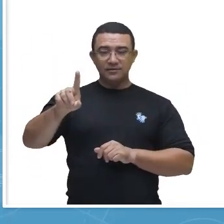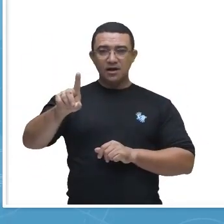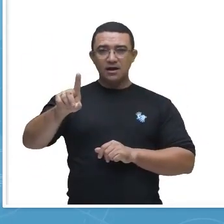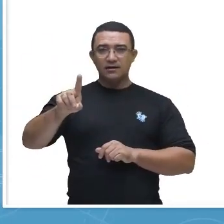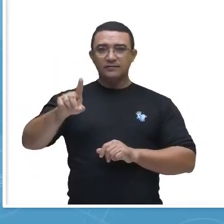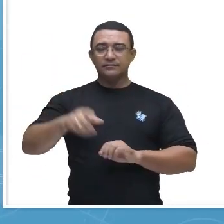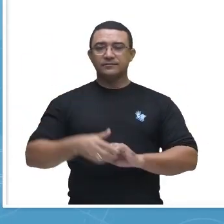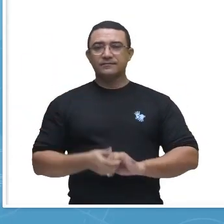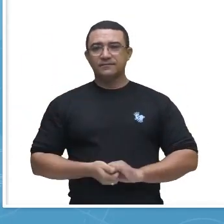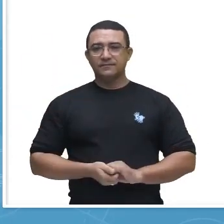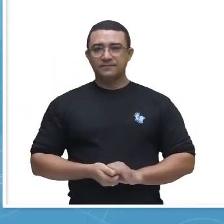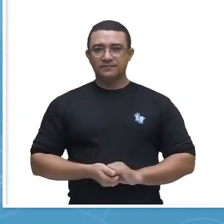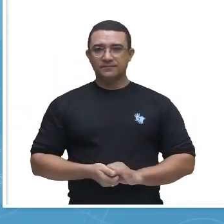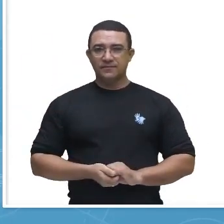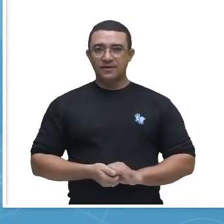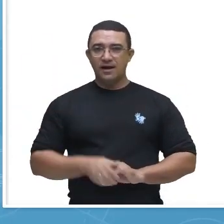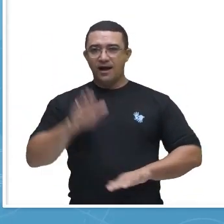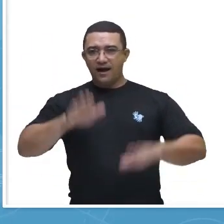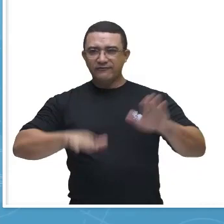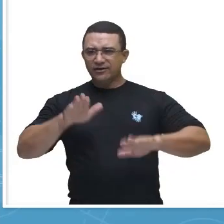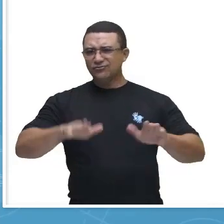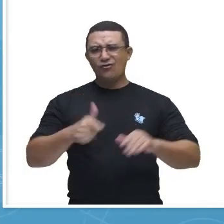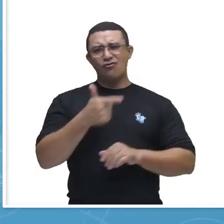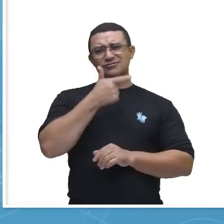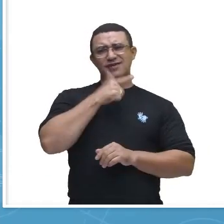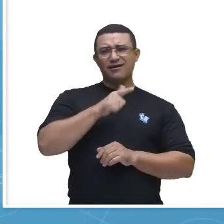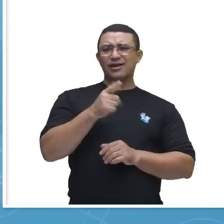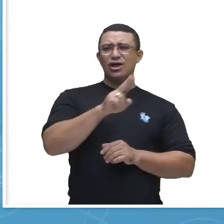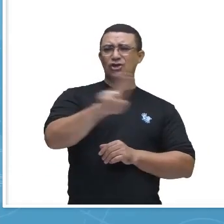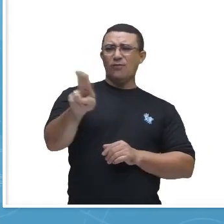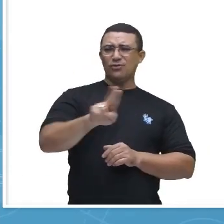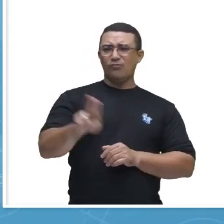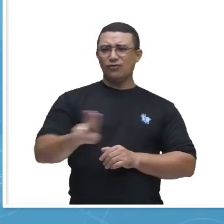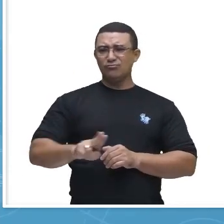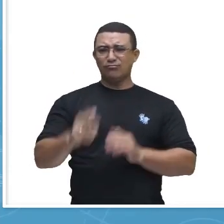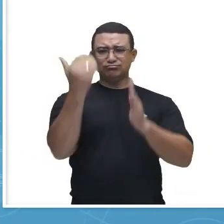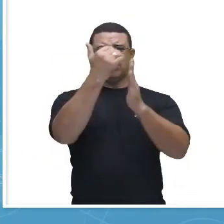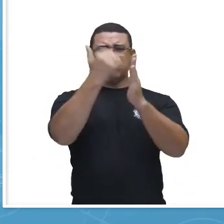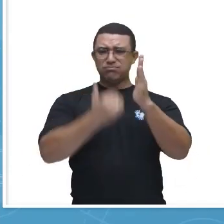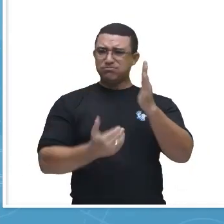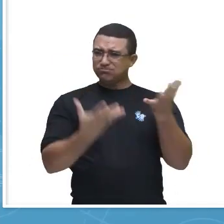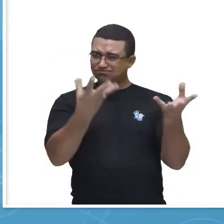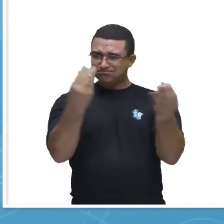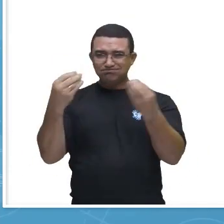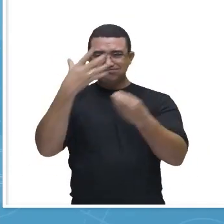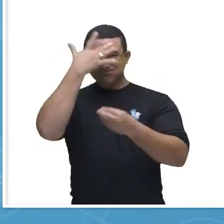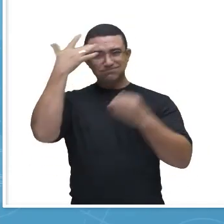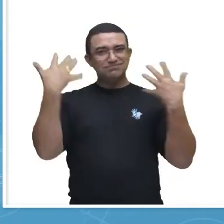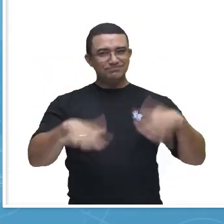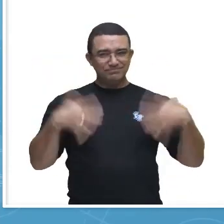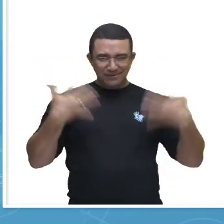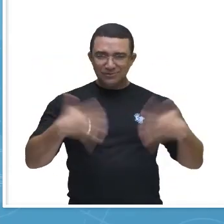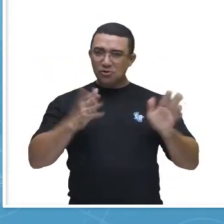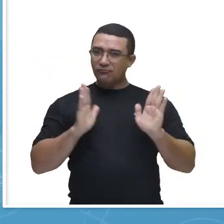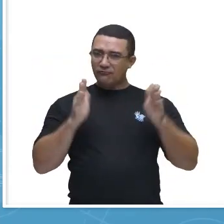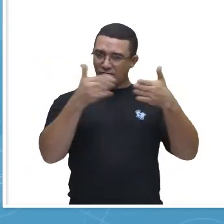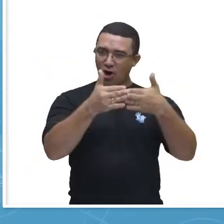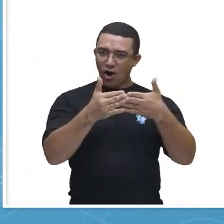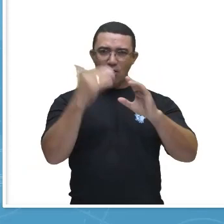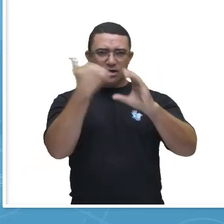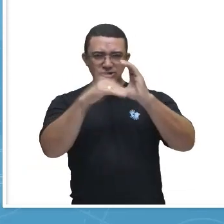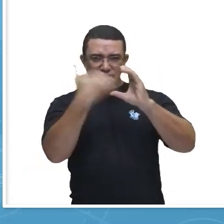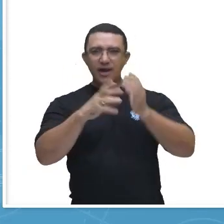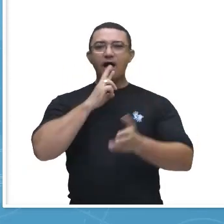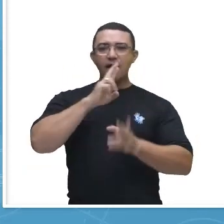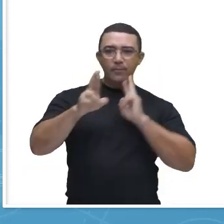consegue falar o nome de todo mundo, tá bom? Mas continue interagindo, continue participando. Esse é o objetivo do chat.